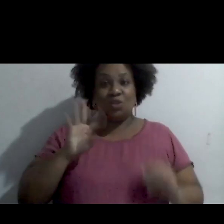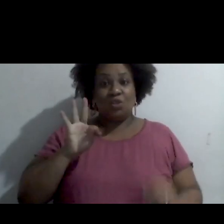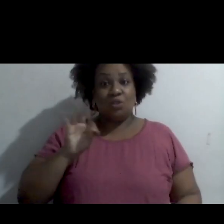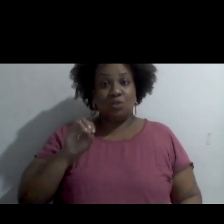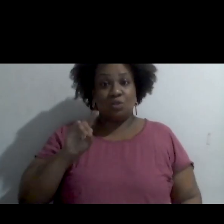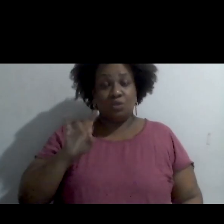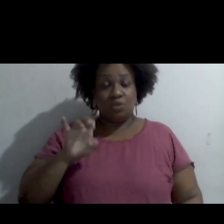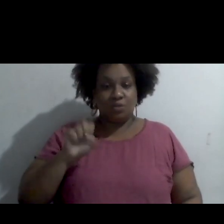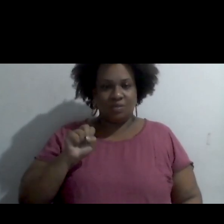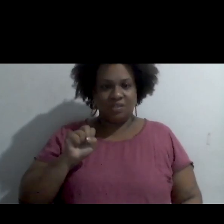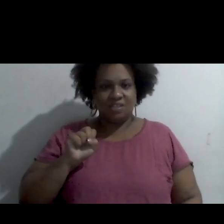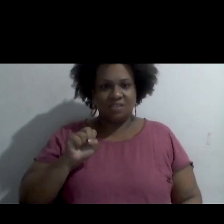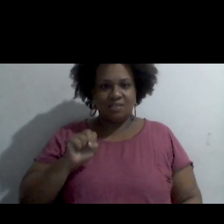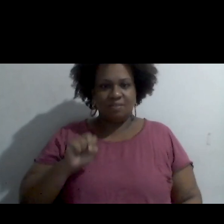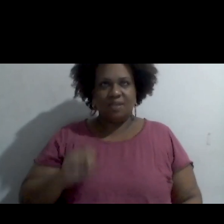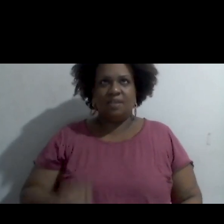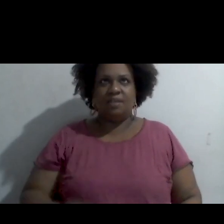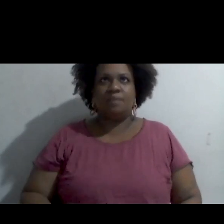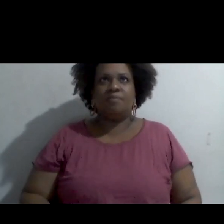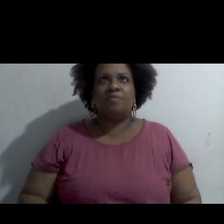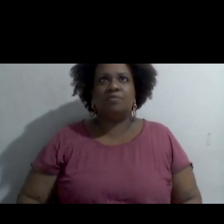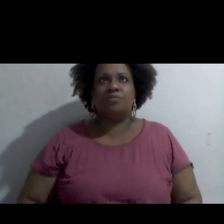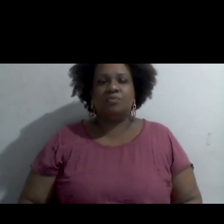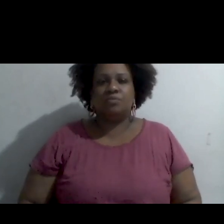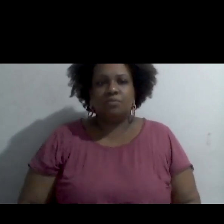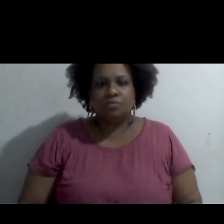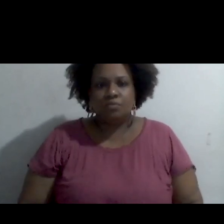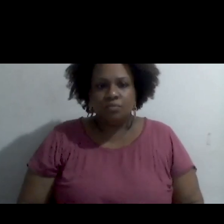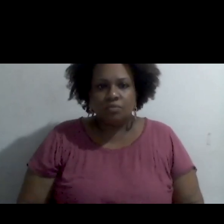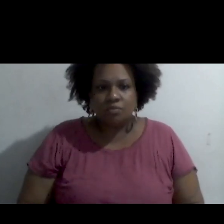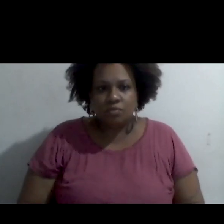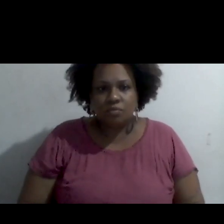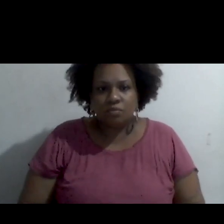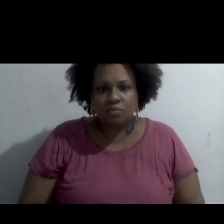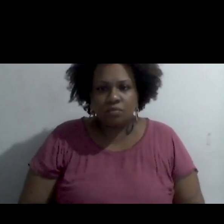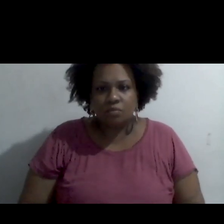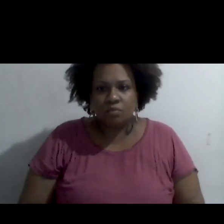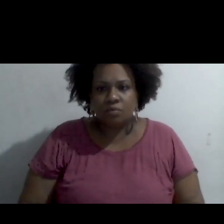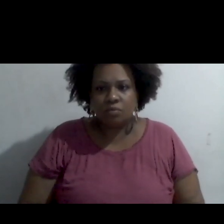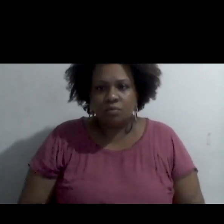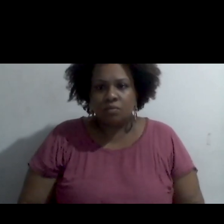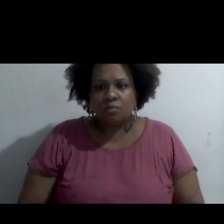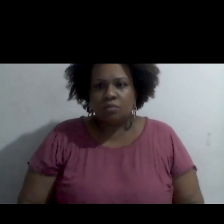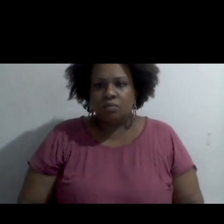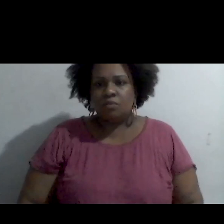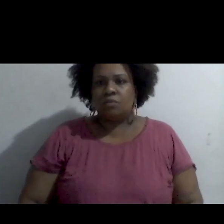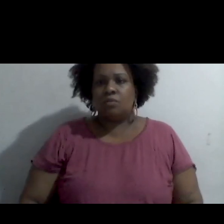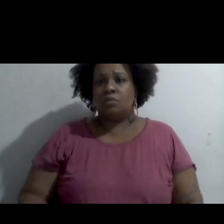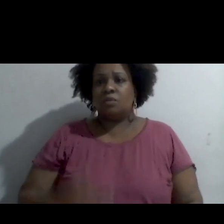Peço a Gô para fazer uso da palavra, Laro Yeixu. Eu sou uma artista da dança